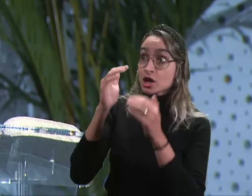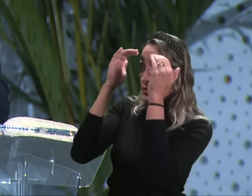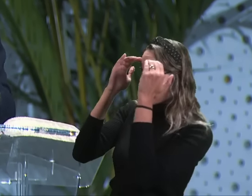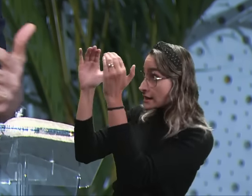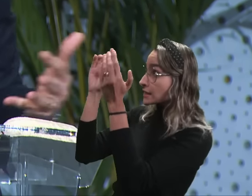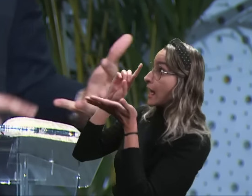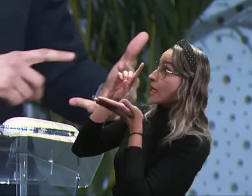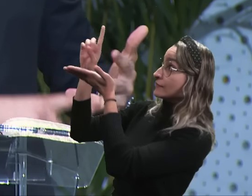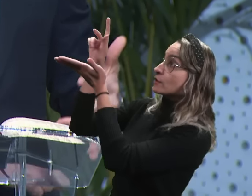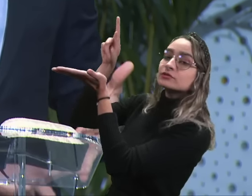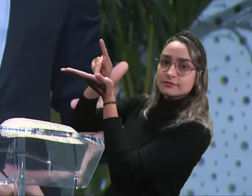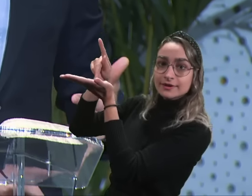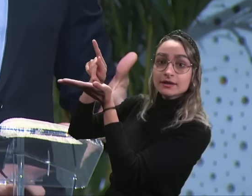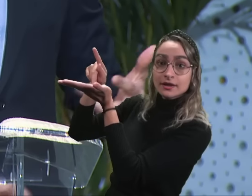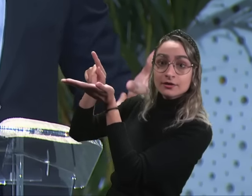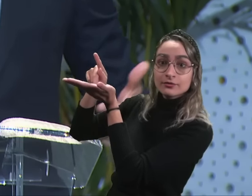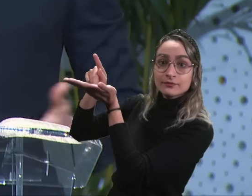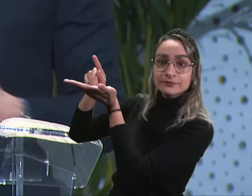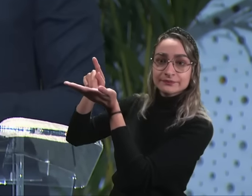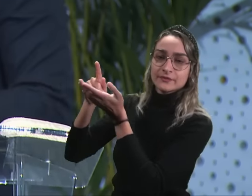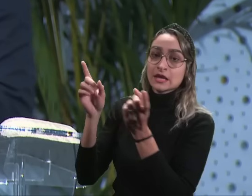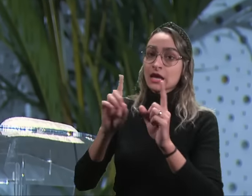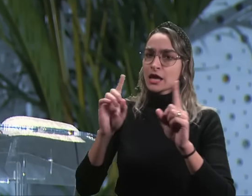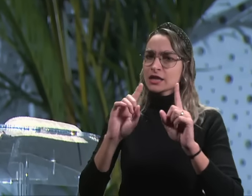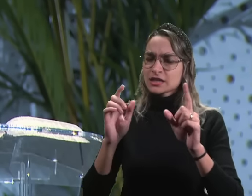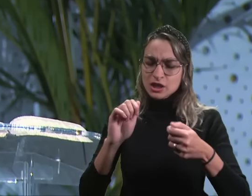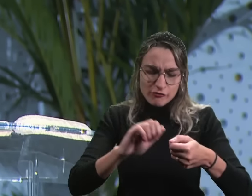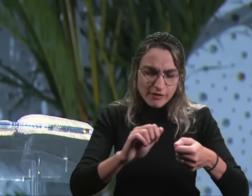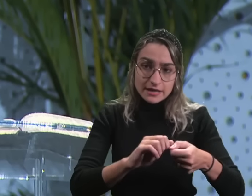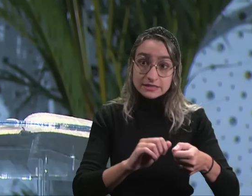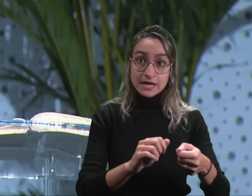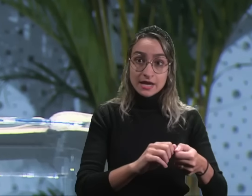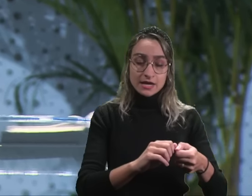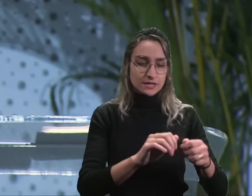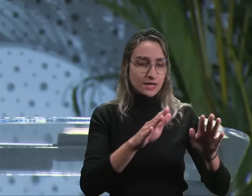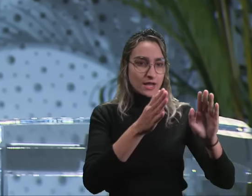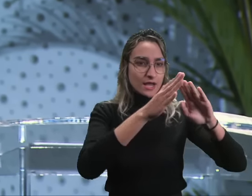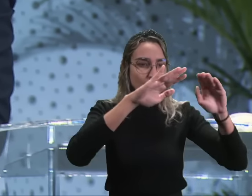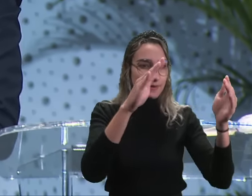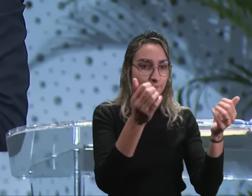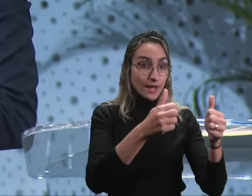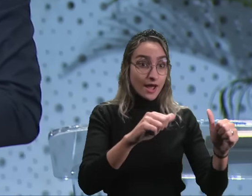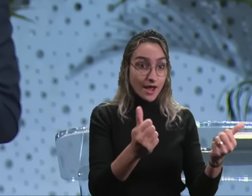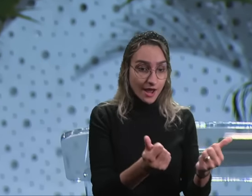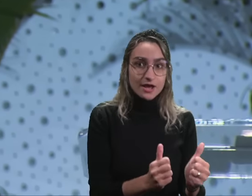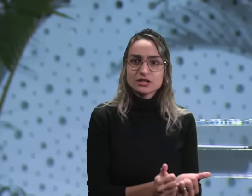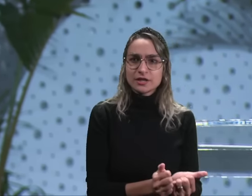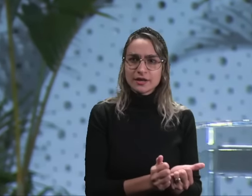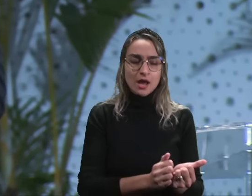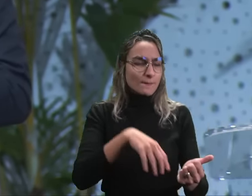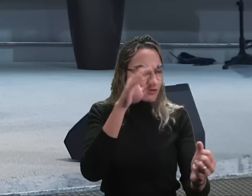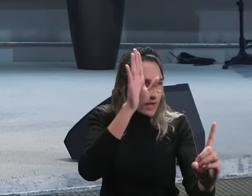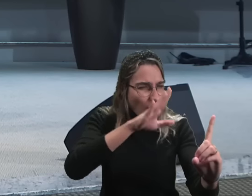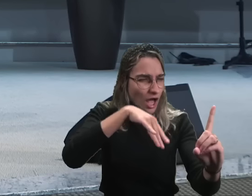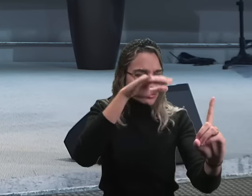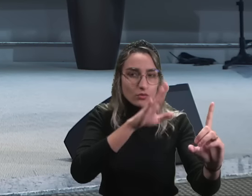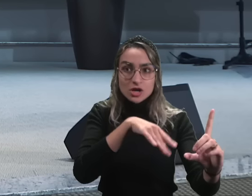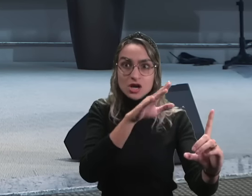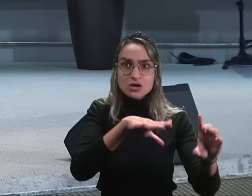ter outros deuses não fazer imagem de escultura não tomar o nome desse Deus em vão Deus este que nos libertou da